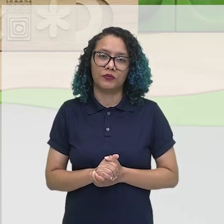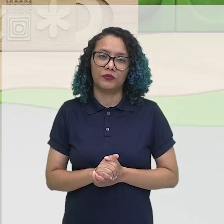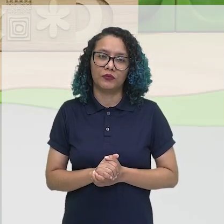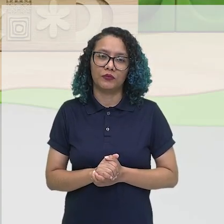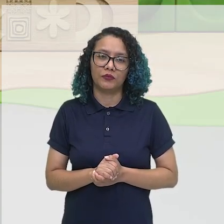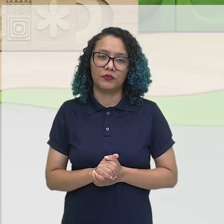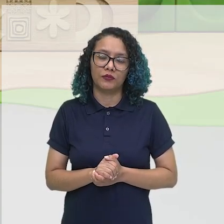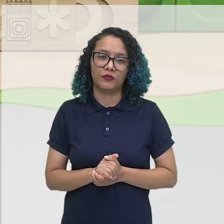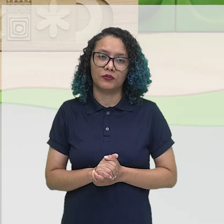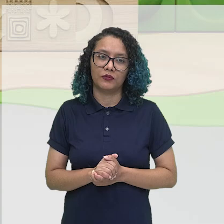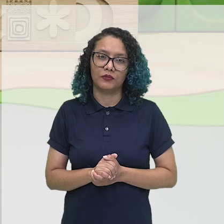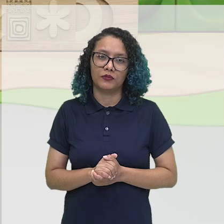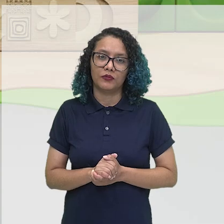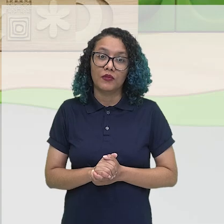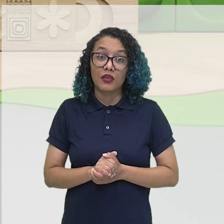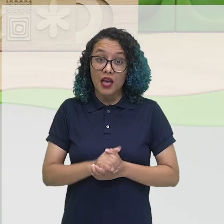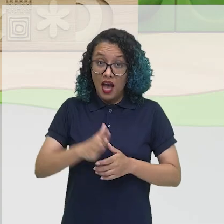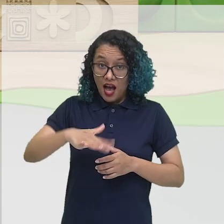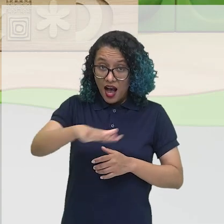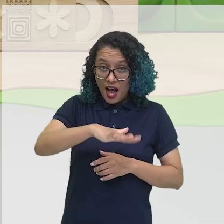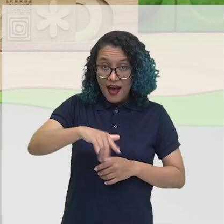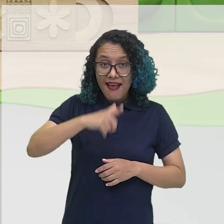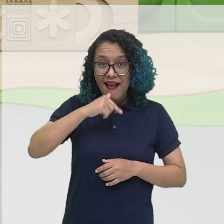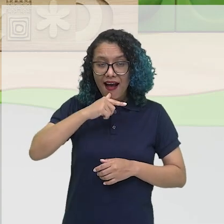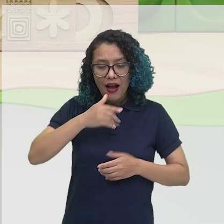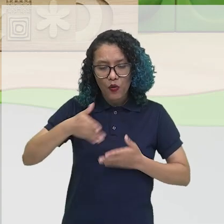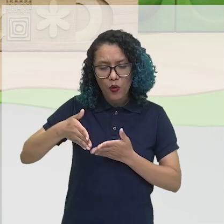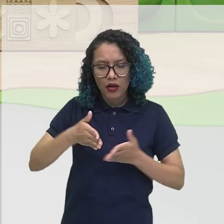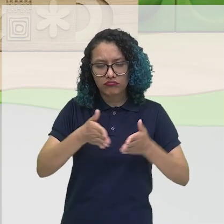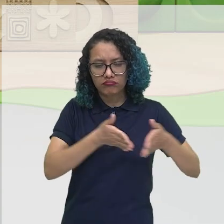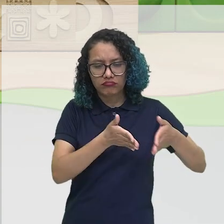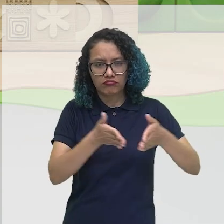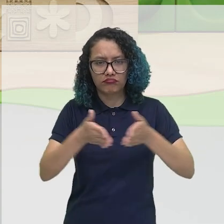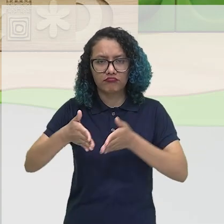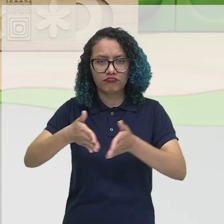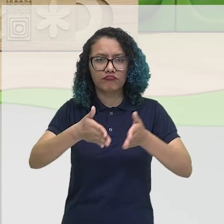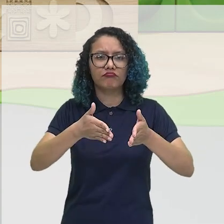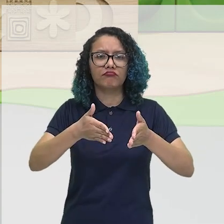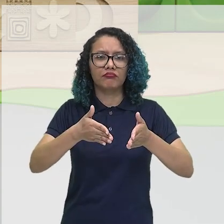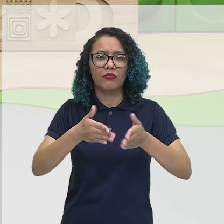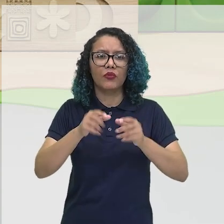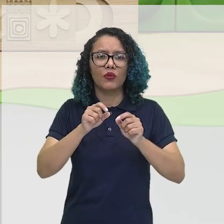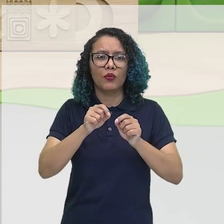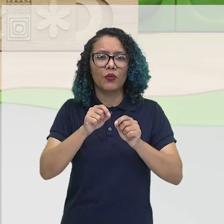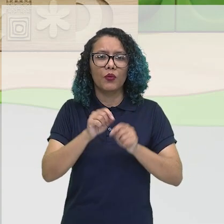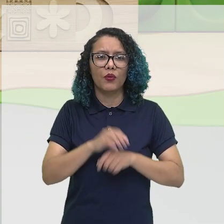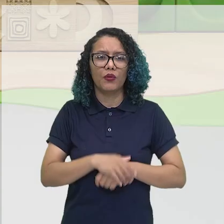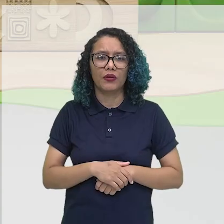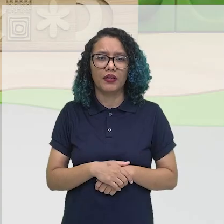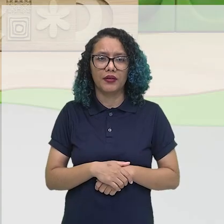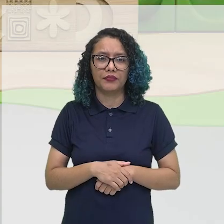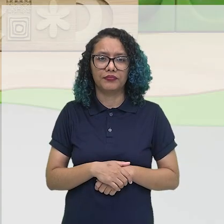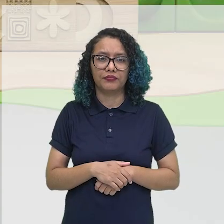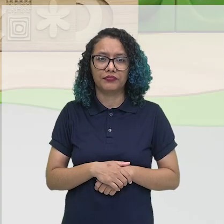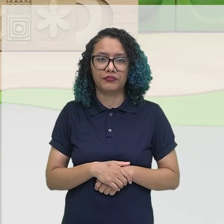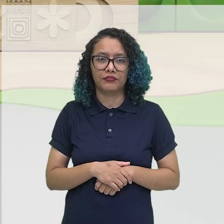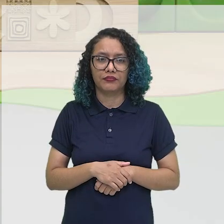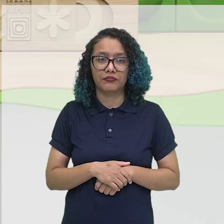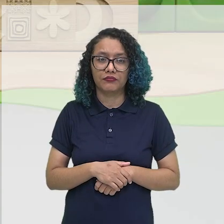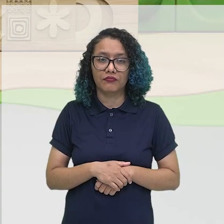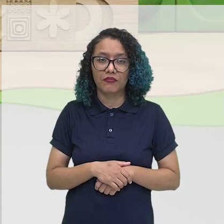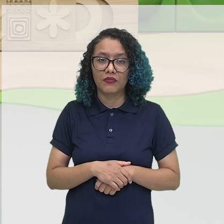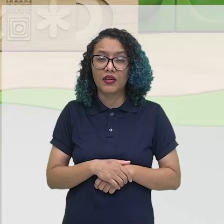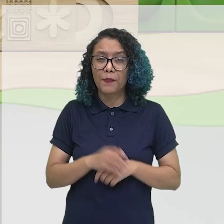vazão da nossa bacia, ela é correspondente aos 9 maiores rios,